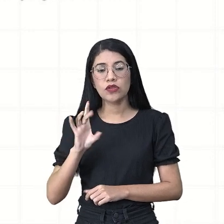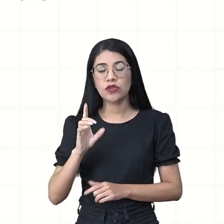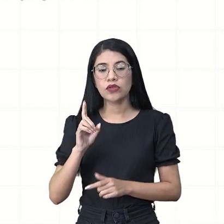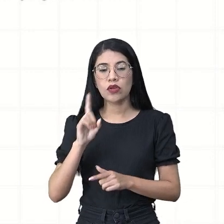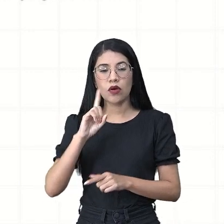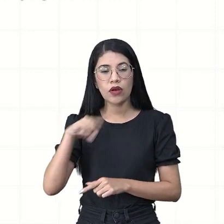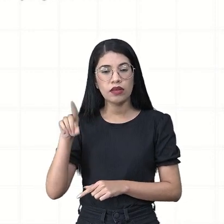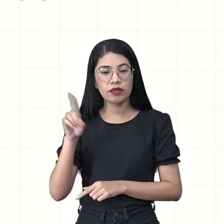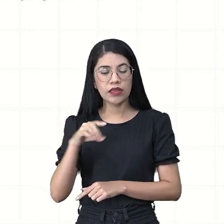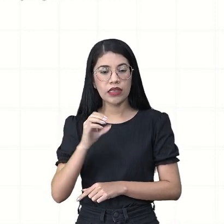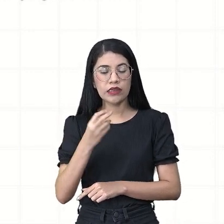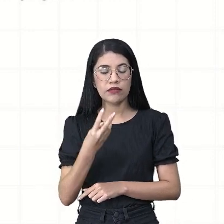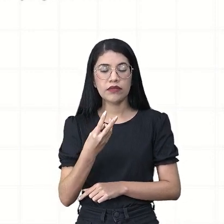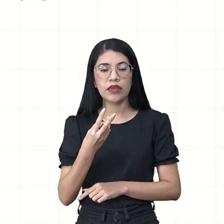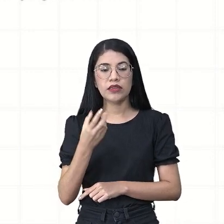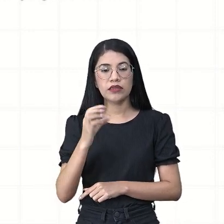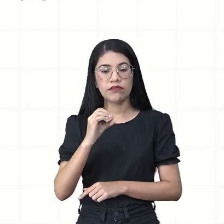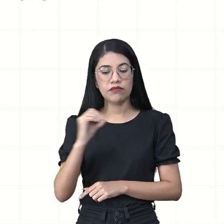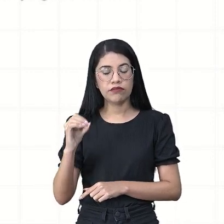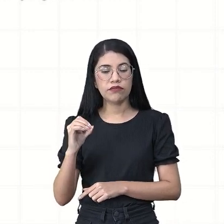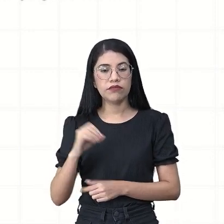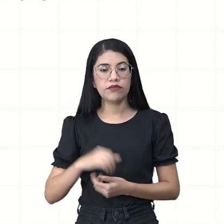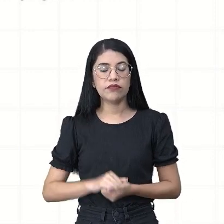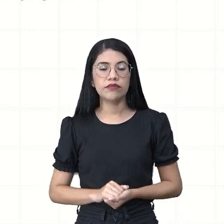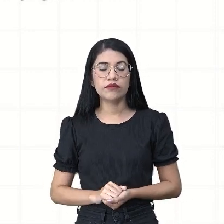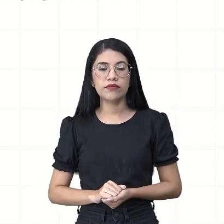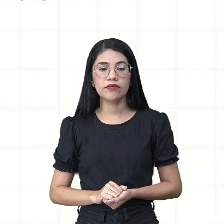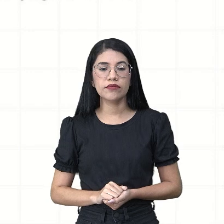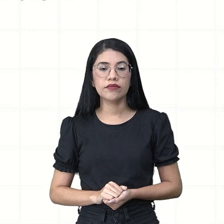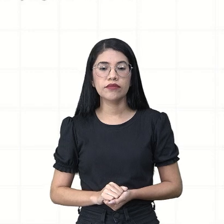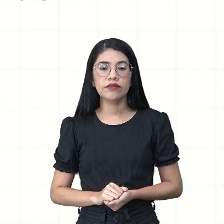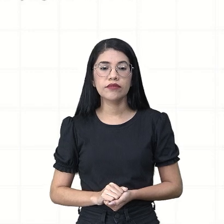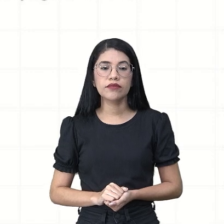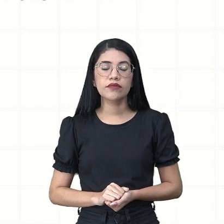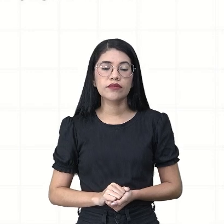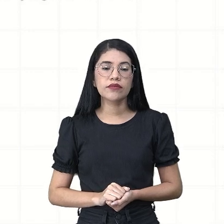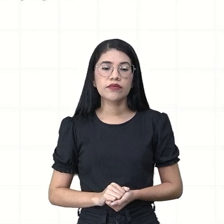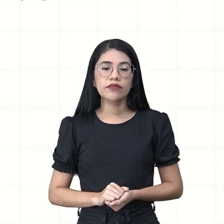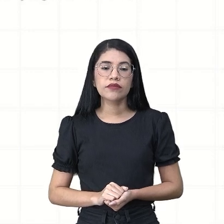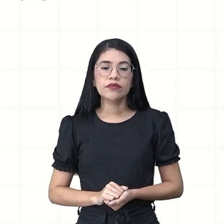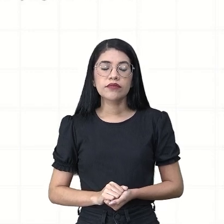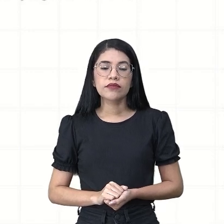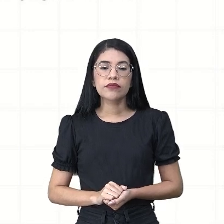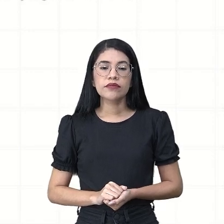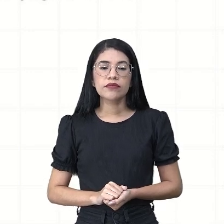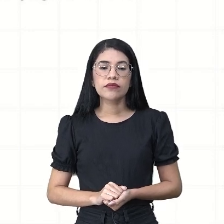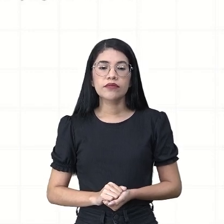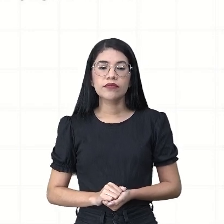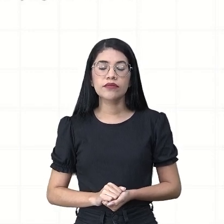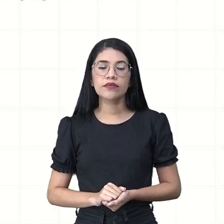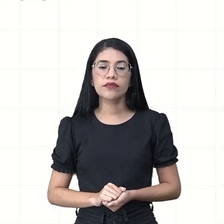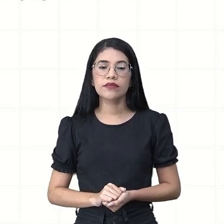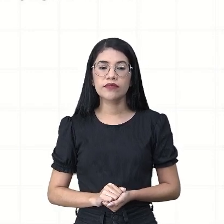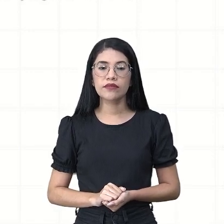né? Vai ficar 3, 6, 9, 12, 15, 18, 21. 3,